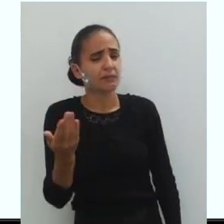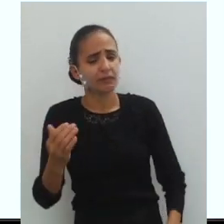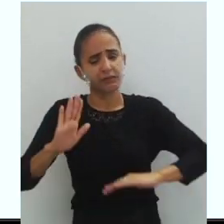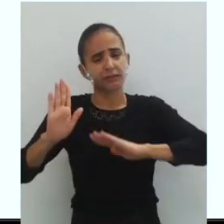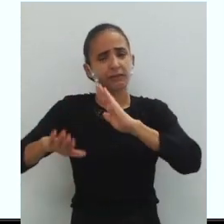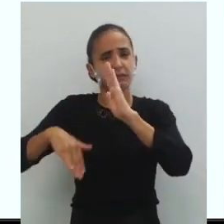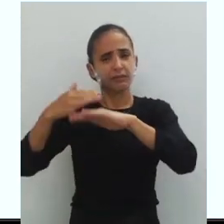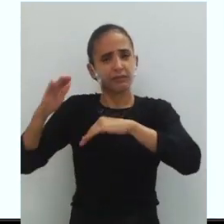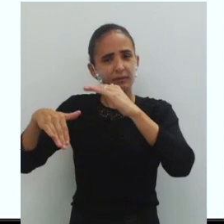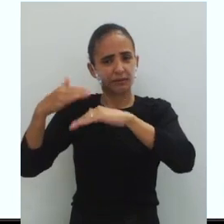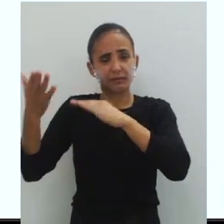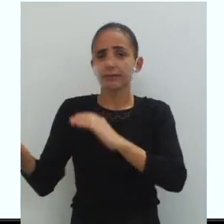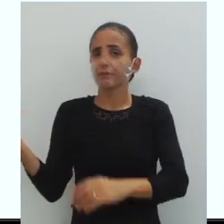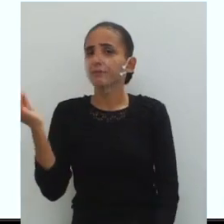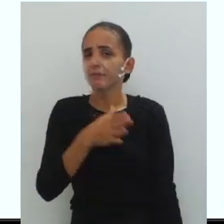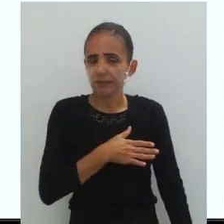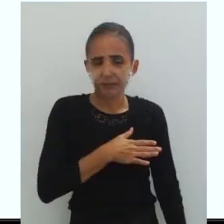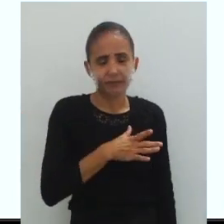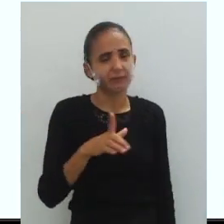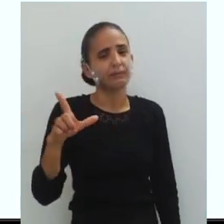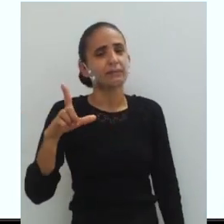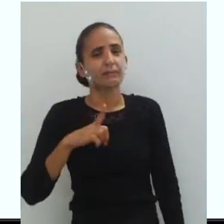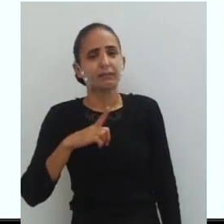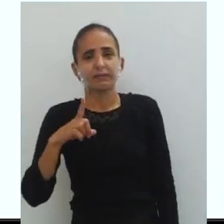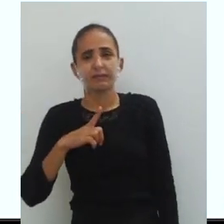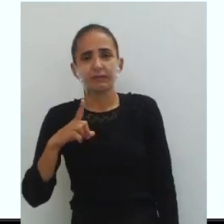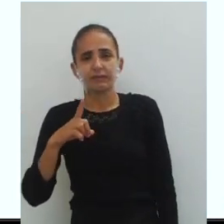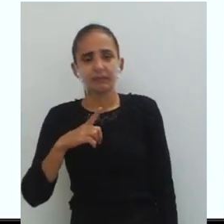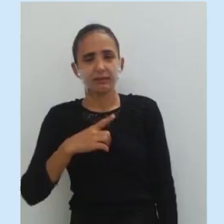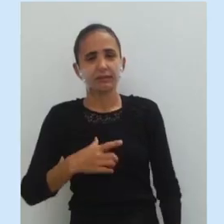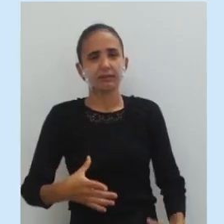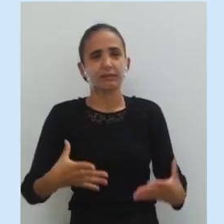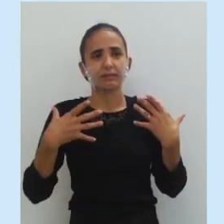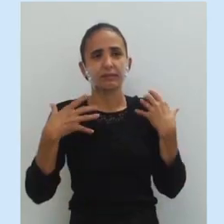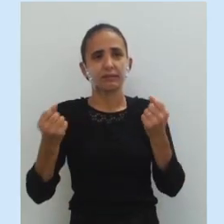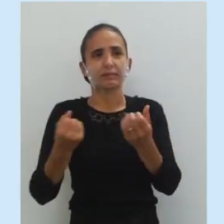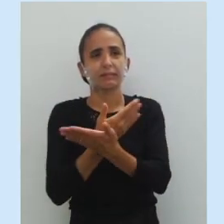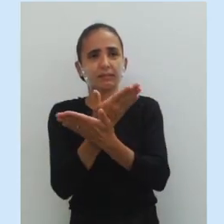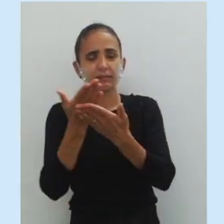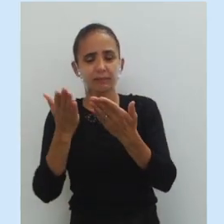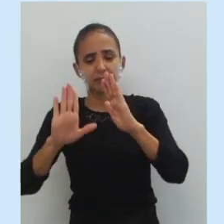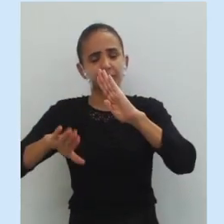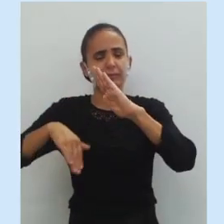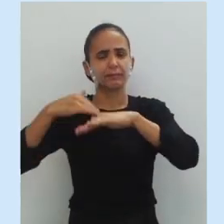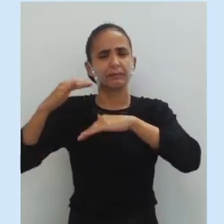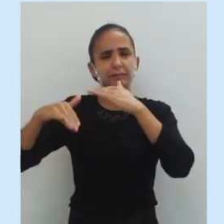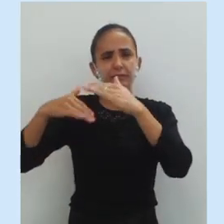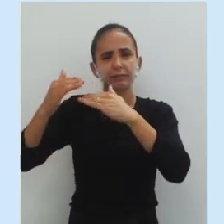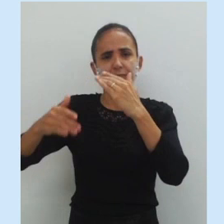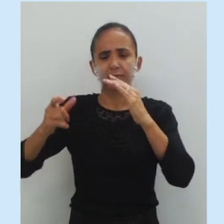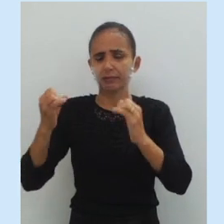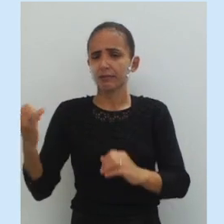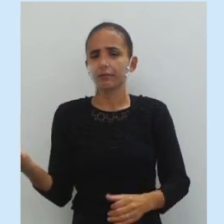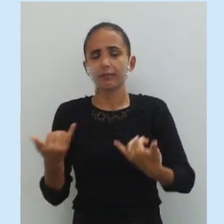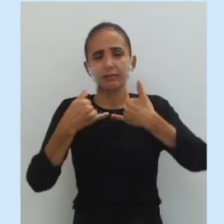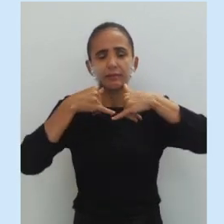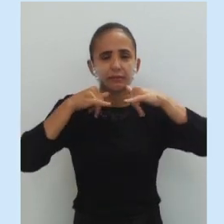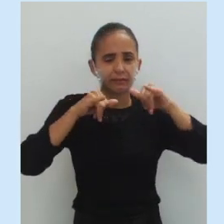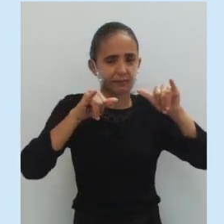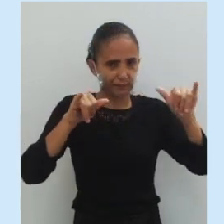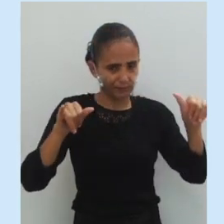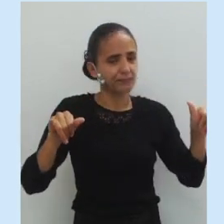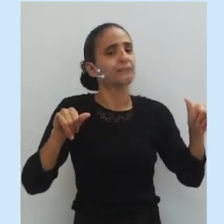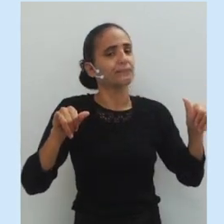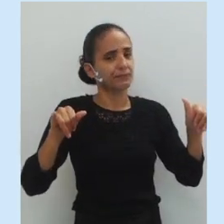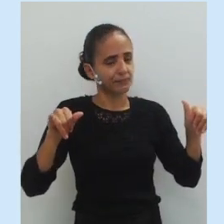criatividade e a inovação? Existe a aquisição e a disseminação da informação,